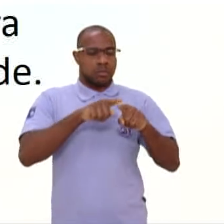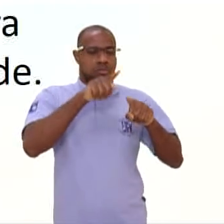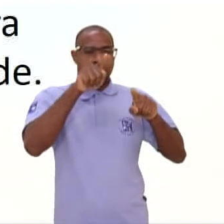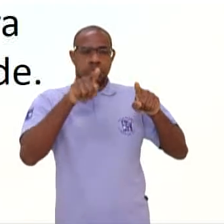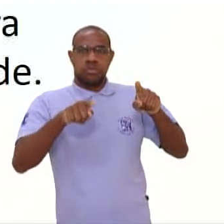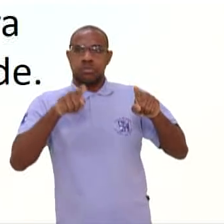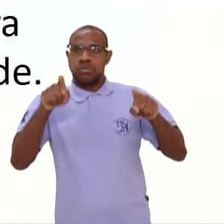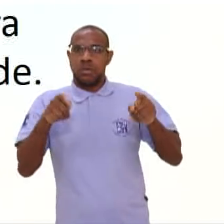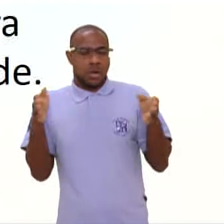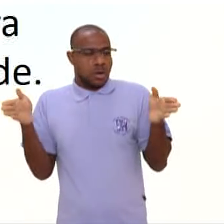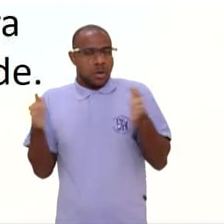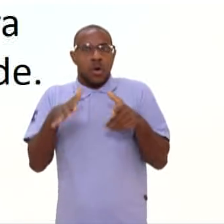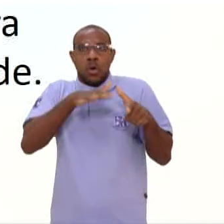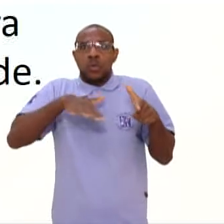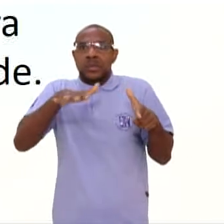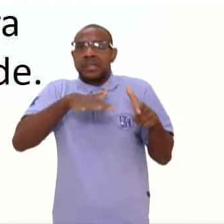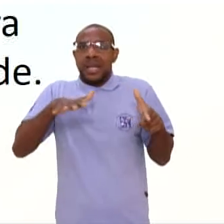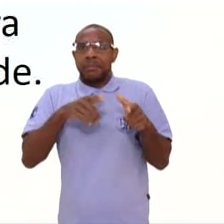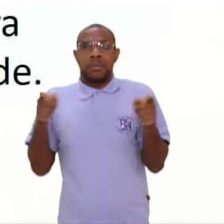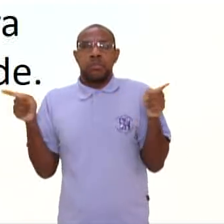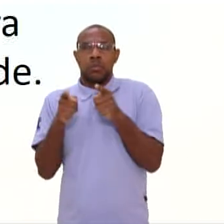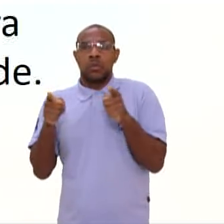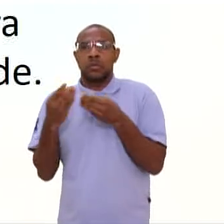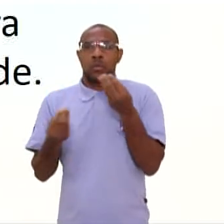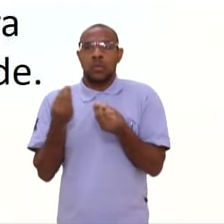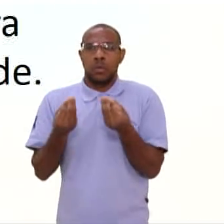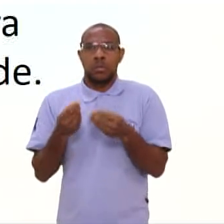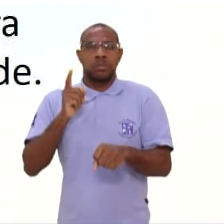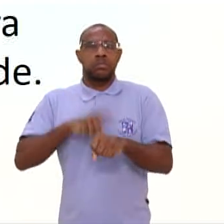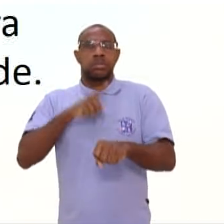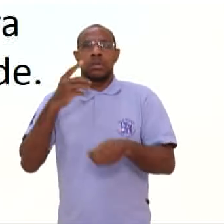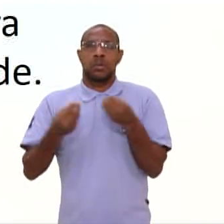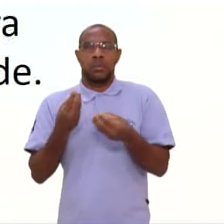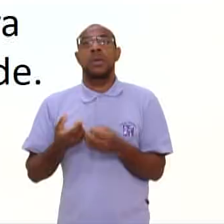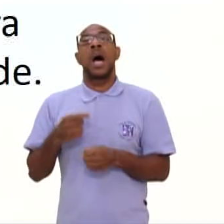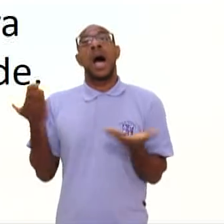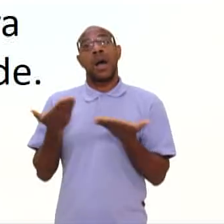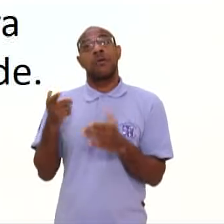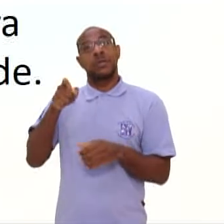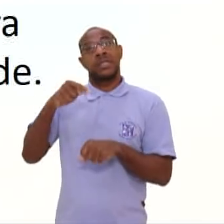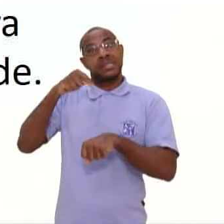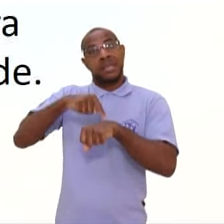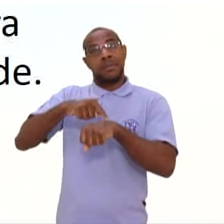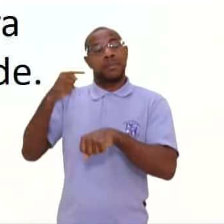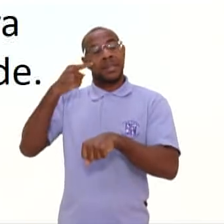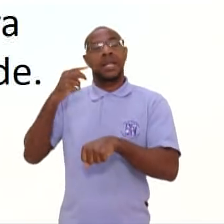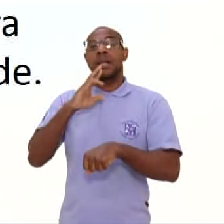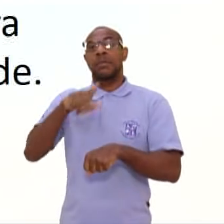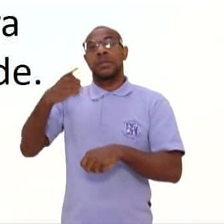espaço-tempo prevista pela teoria da relatividade. Então, um tempinho para vocês pensarem na resposta.